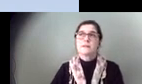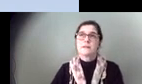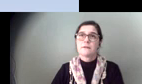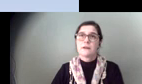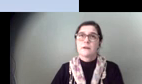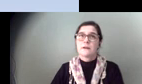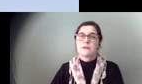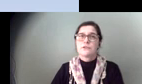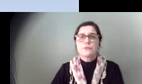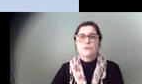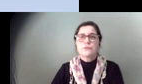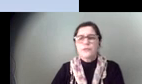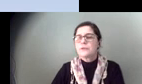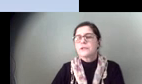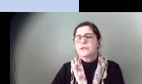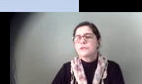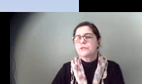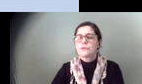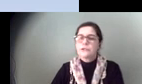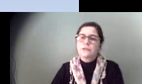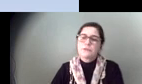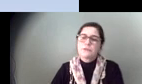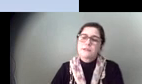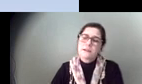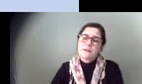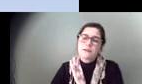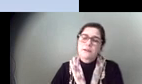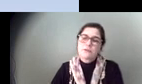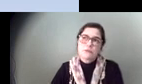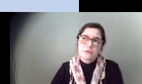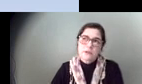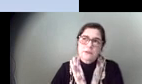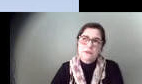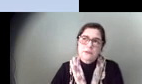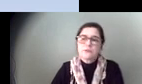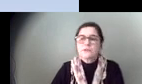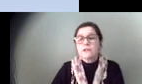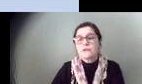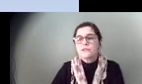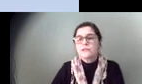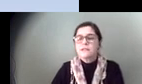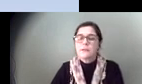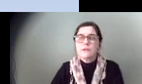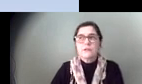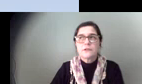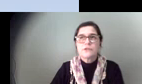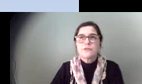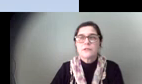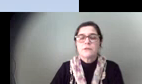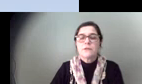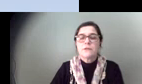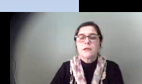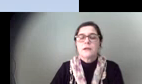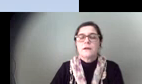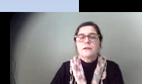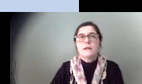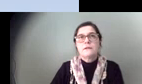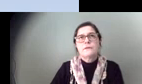mais assim. A gente não fica muito à vontade quando o coordenador está ali, né? O diretor está assistindo a nossa aula, a gente sabe que a gente fica